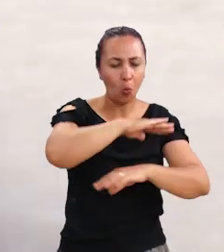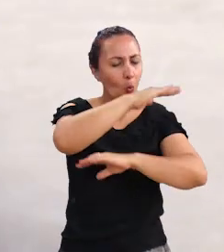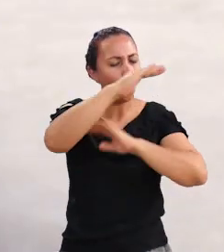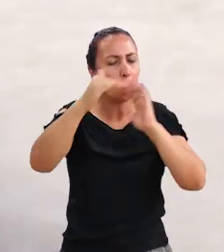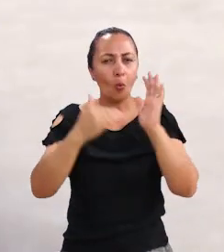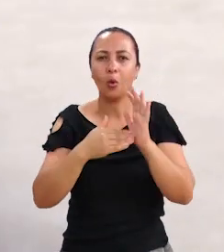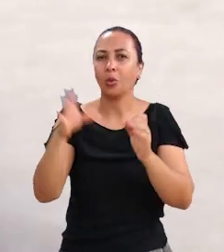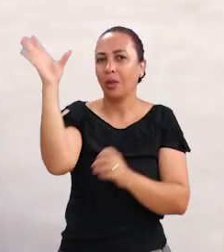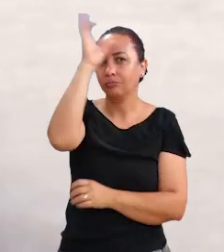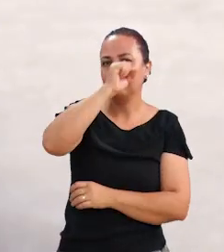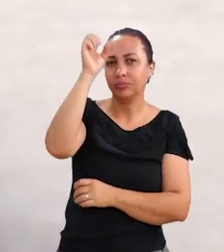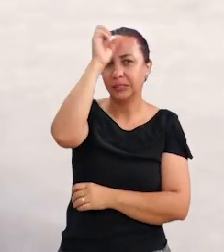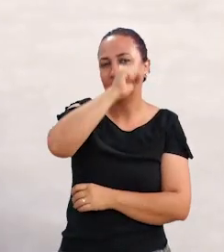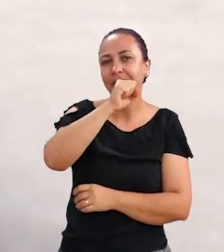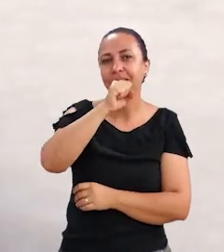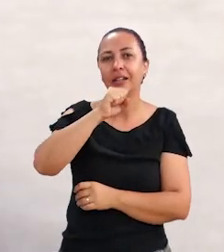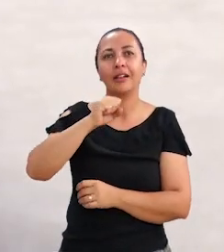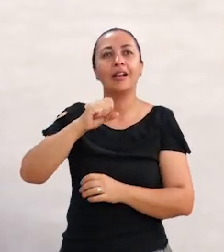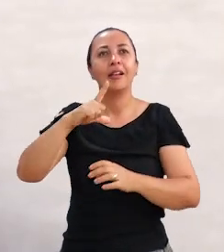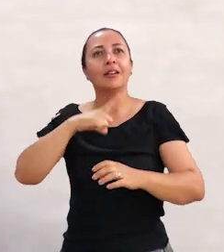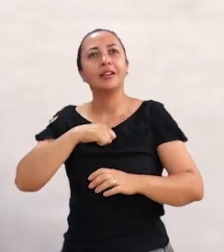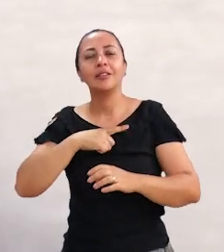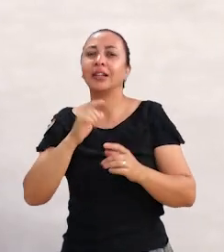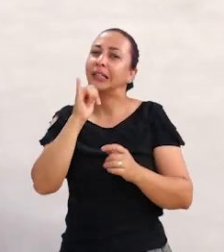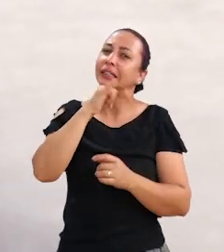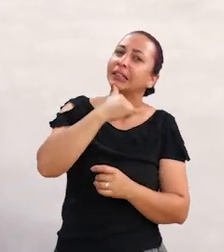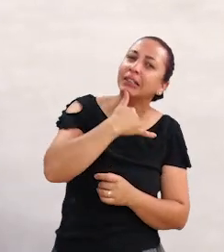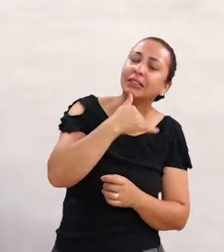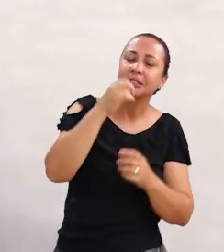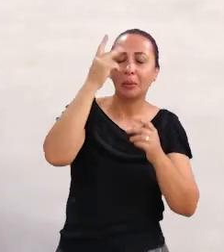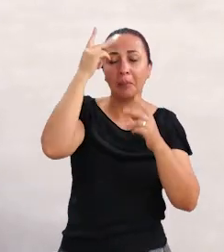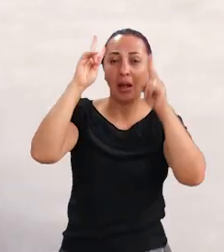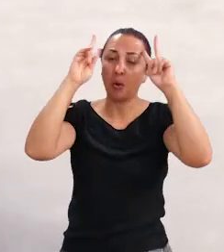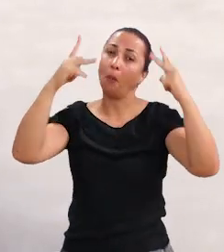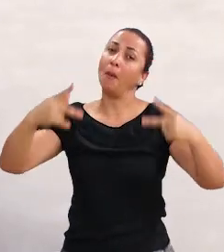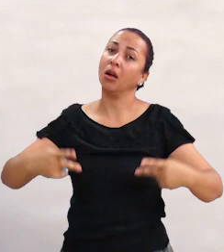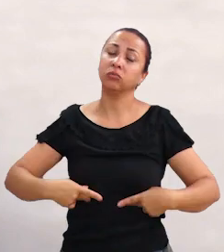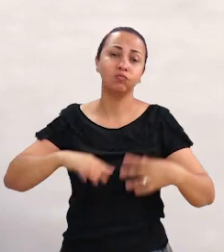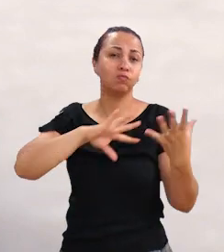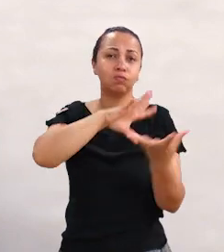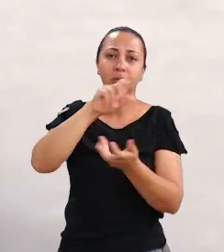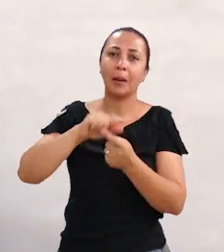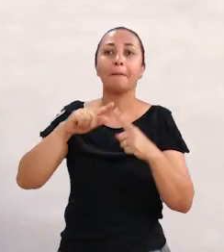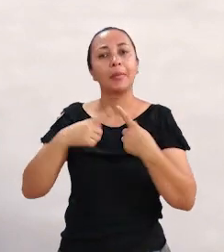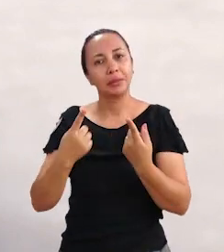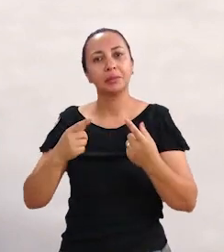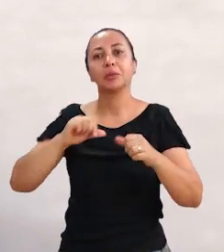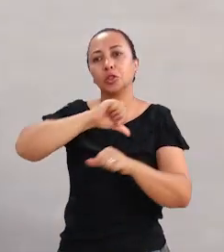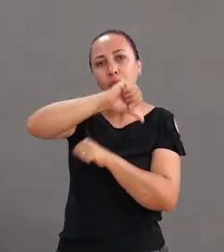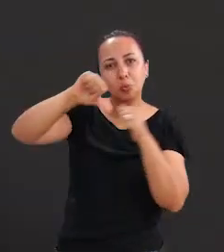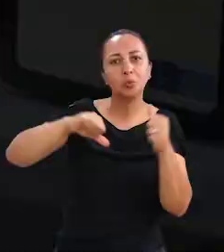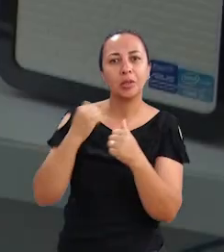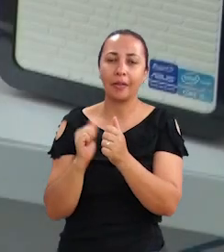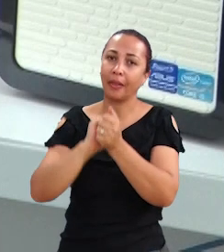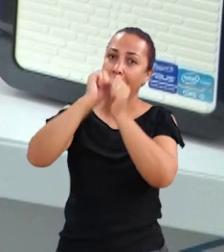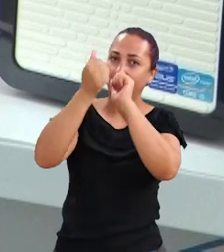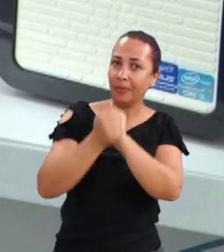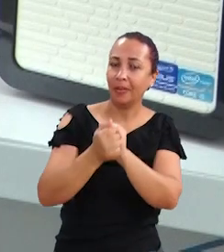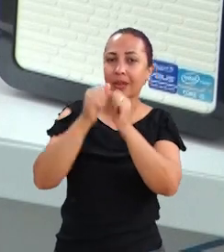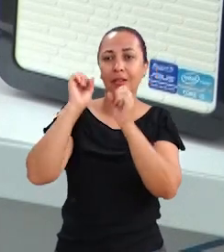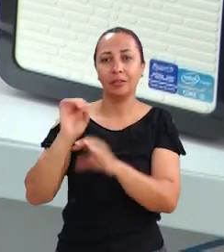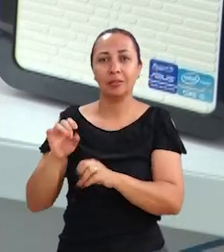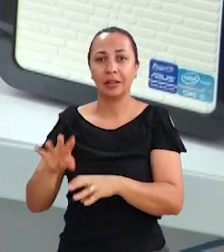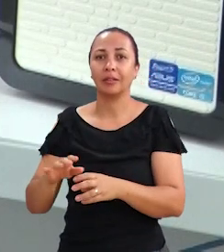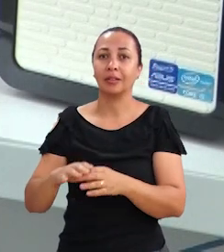essa aprendizagem, né? Foi um momento muito triste para a humanidade, mas também foi um momento de reinvenção e de aprendizagem. A Secretaria